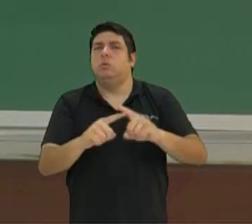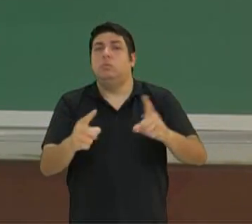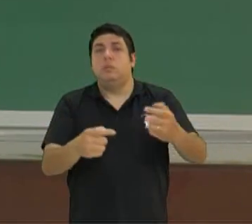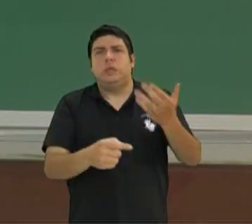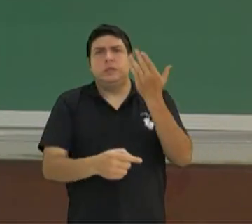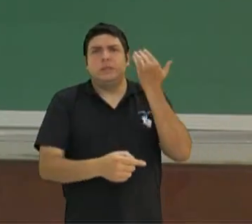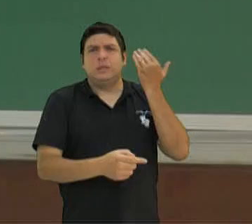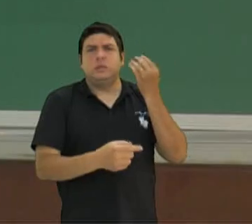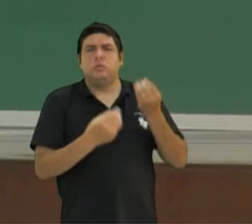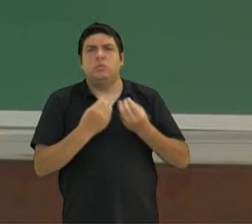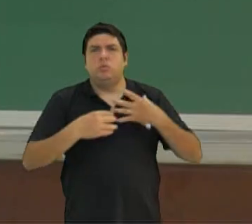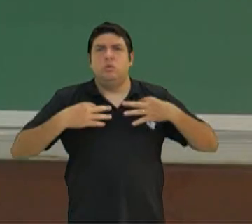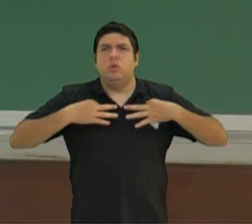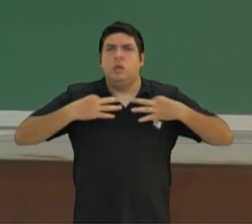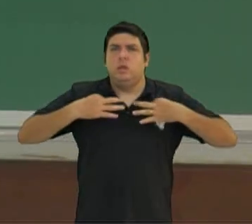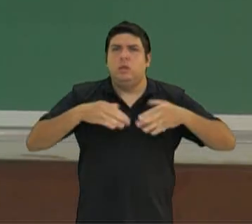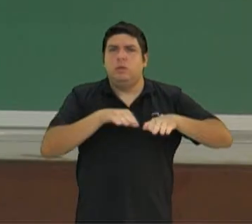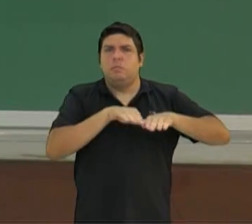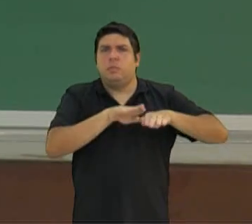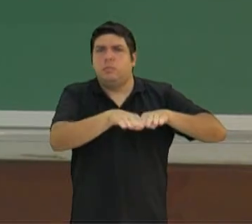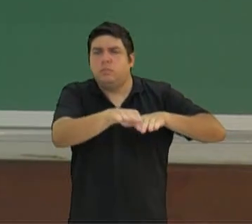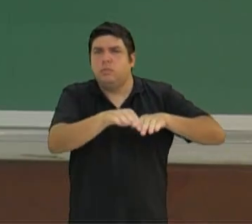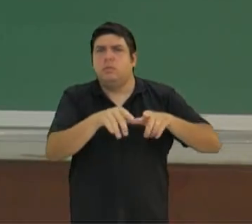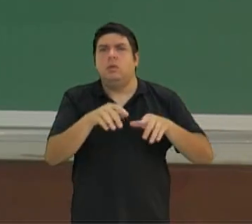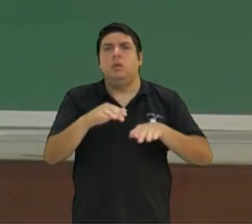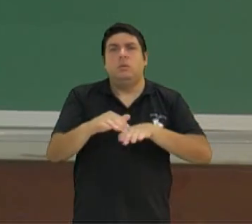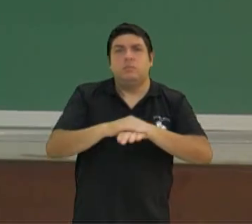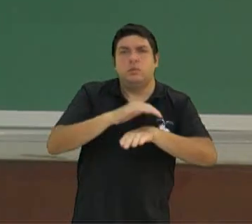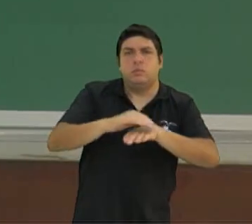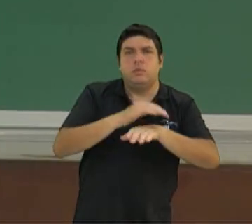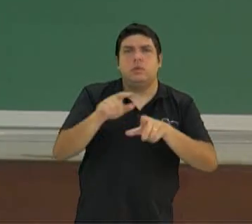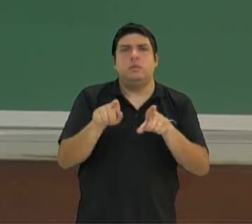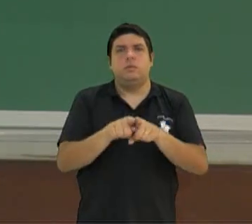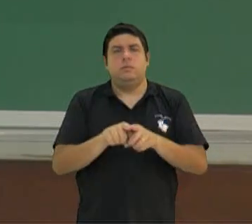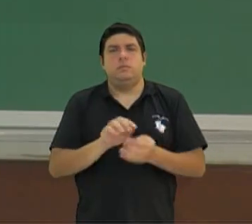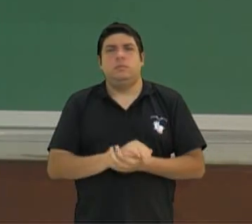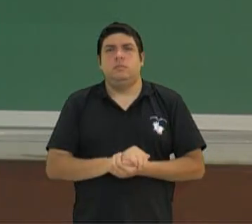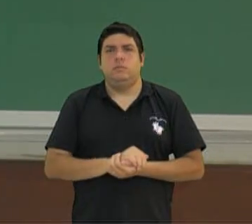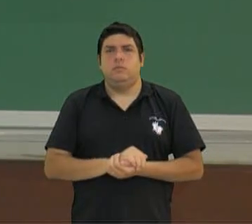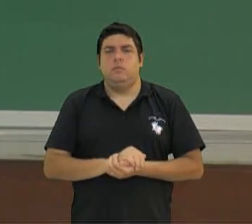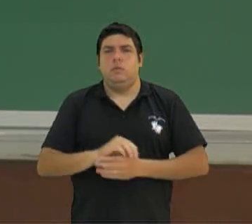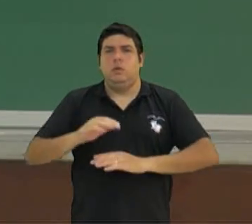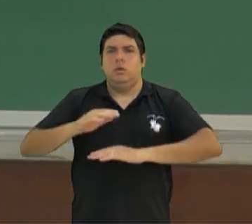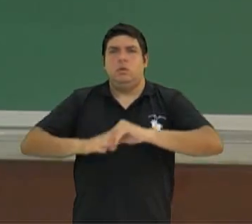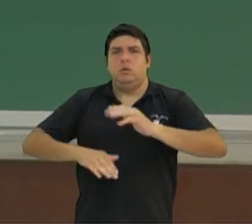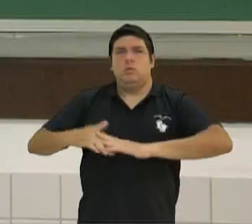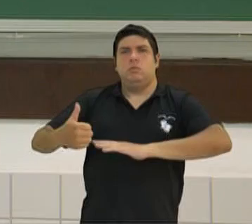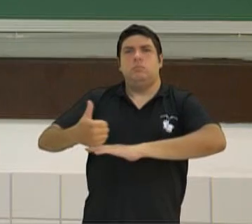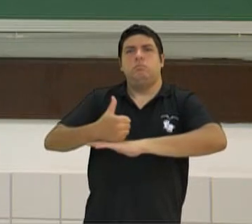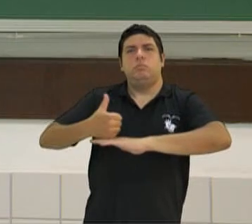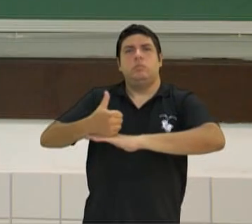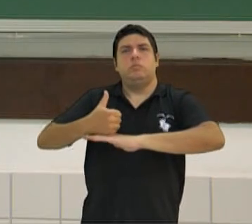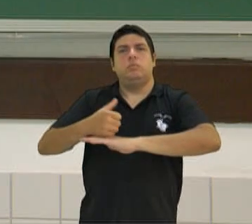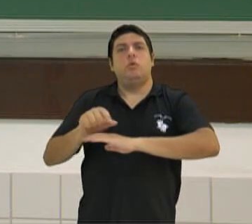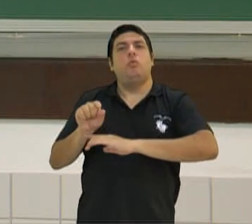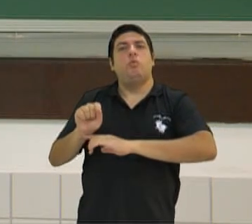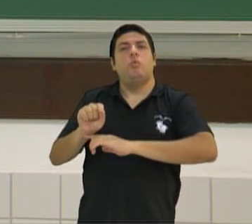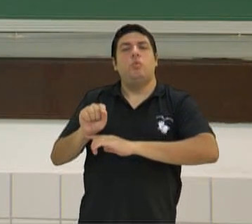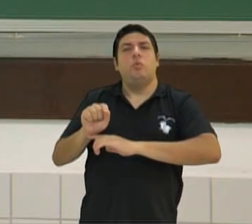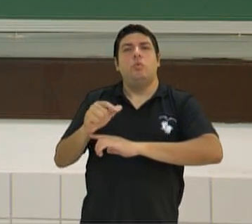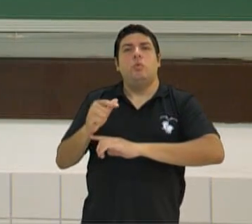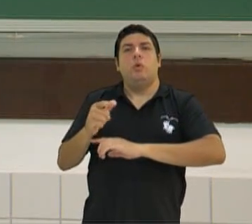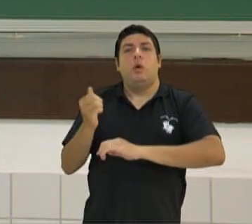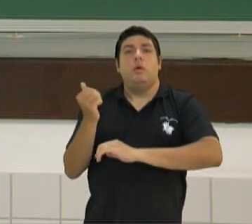ali? Tecidos e calçados principalmente. A mão de obra utilizada foi a mão de obra dos